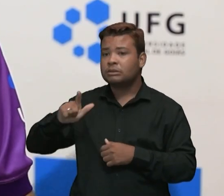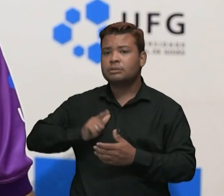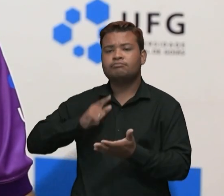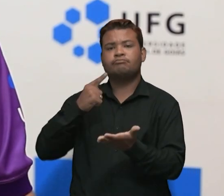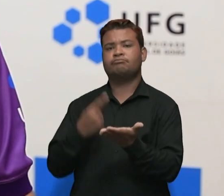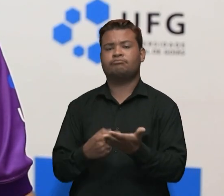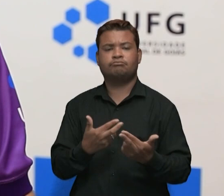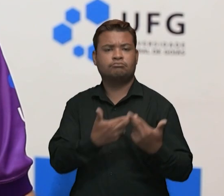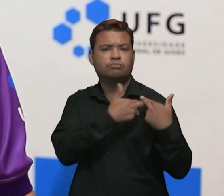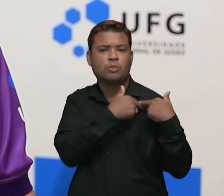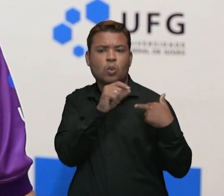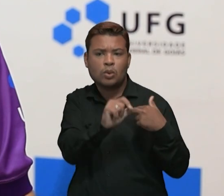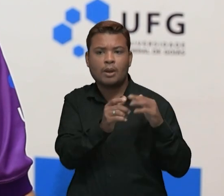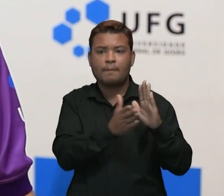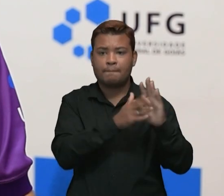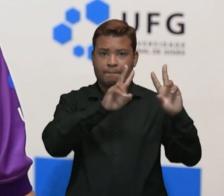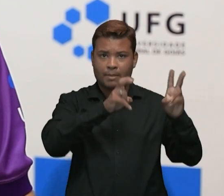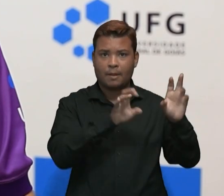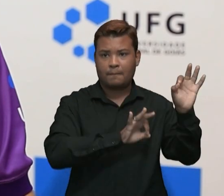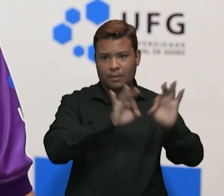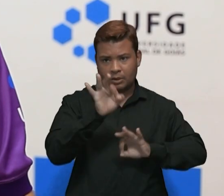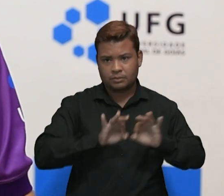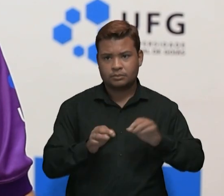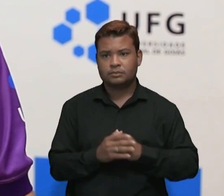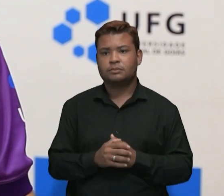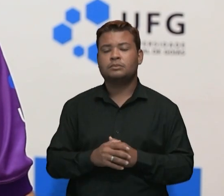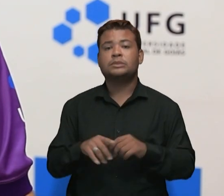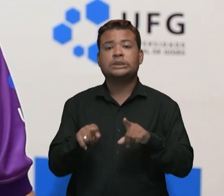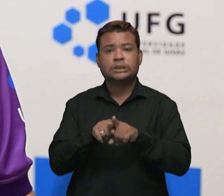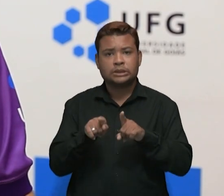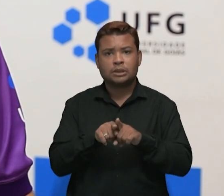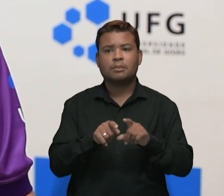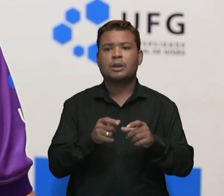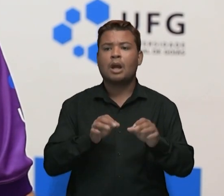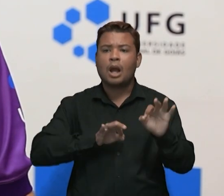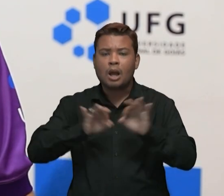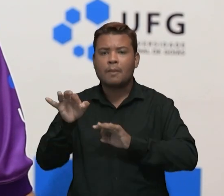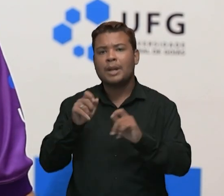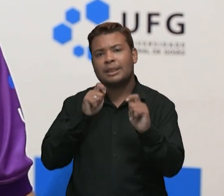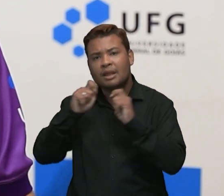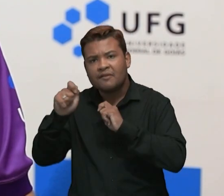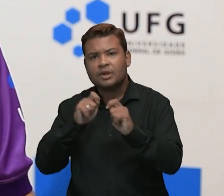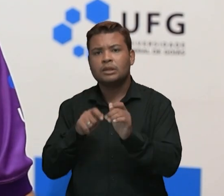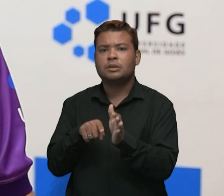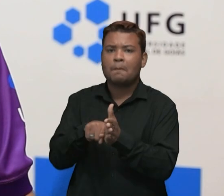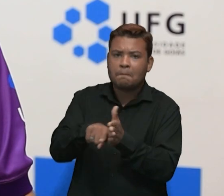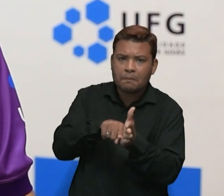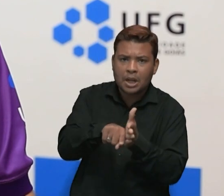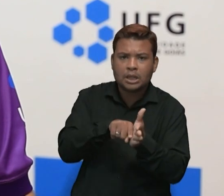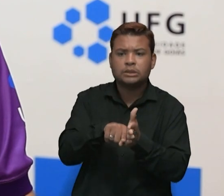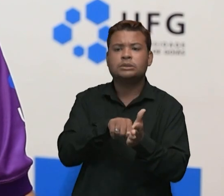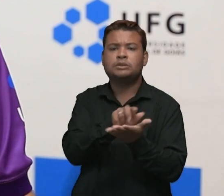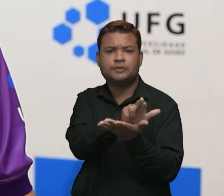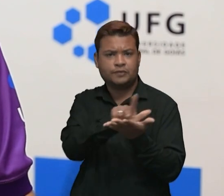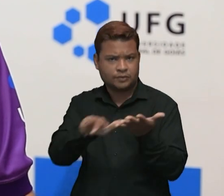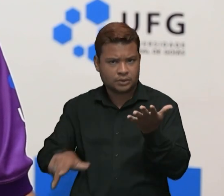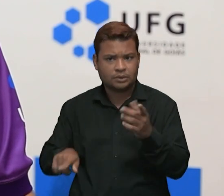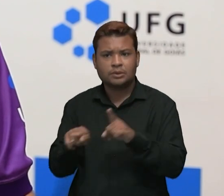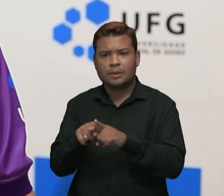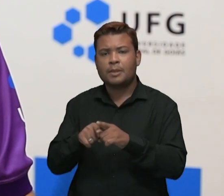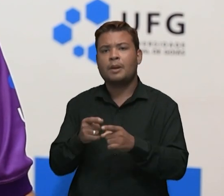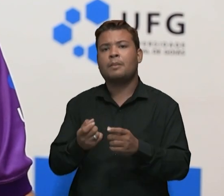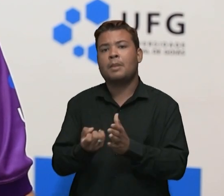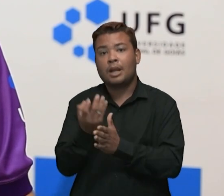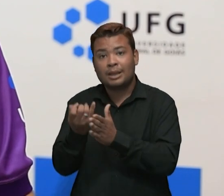pauta, de produzir entrevistas, pesquisa, de produzir o